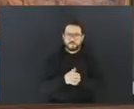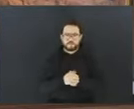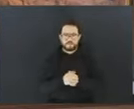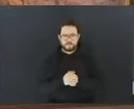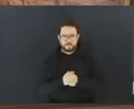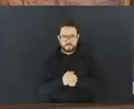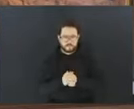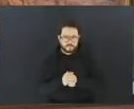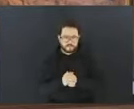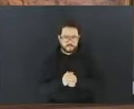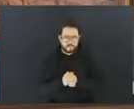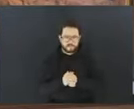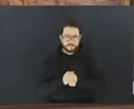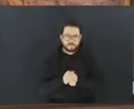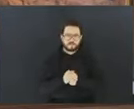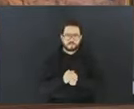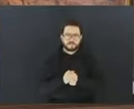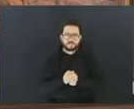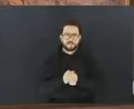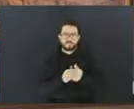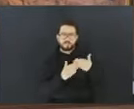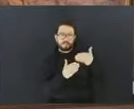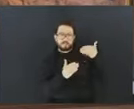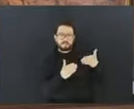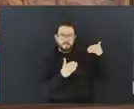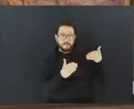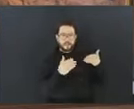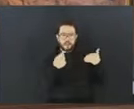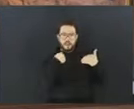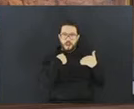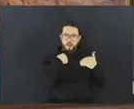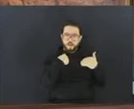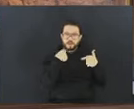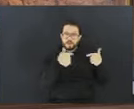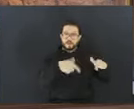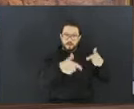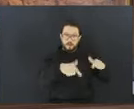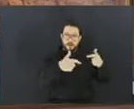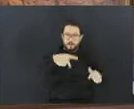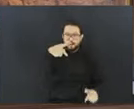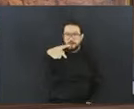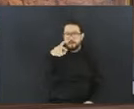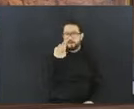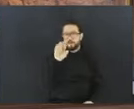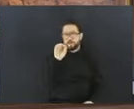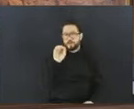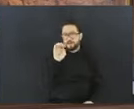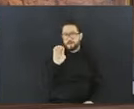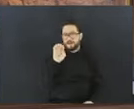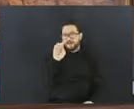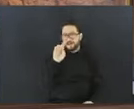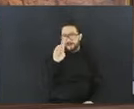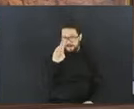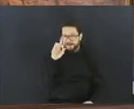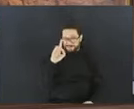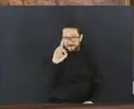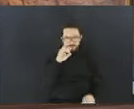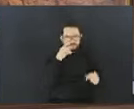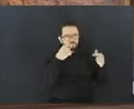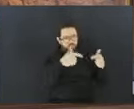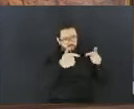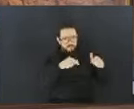eu servi nos últimos tempos no PROERD, Programa Educacional de Resistência às Drogas e à Violência. E fiquei 20 anos